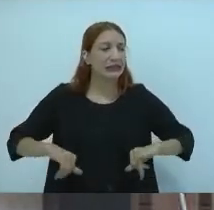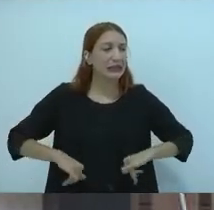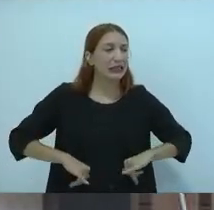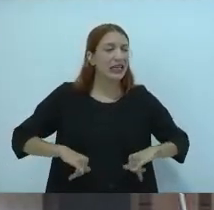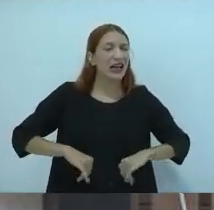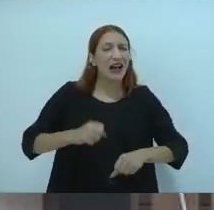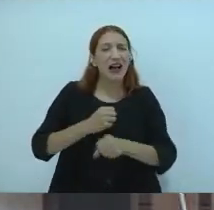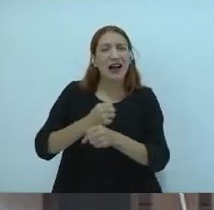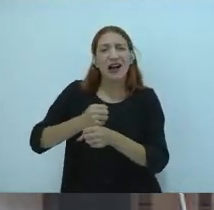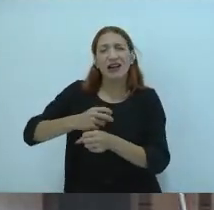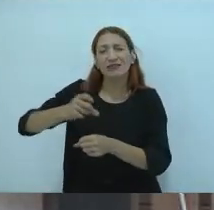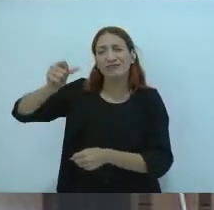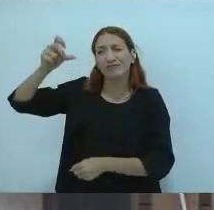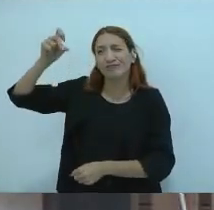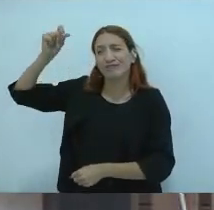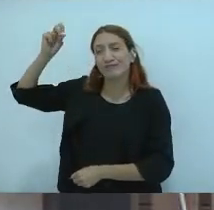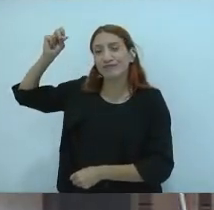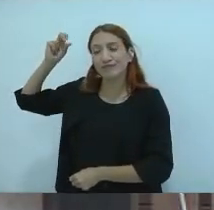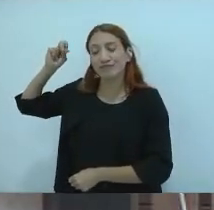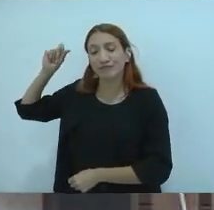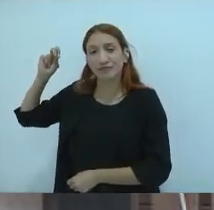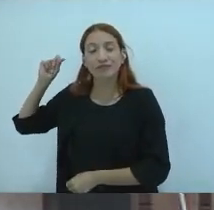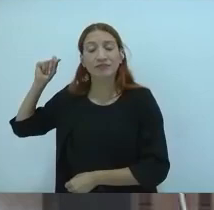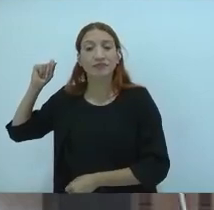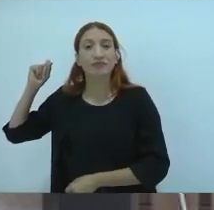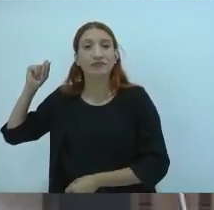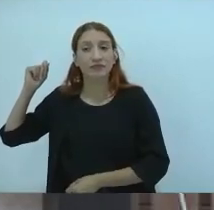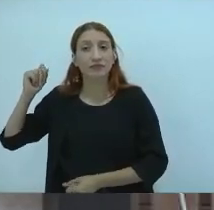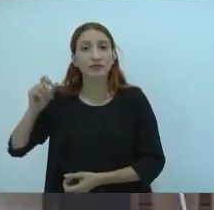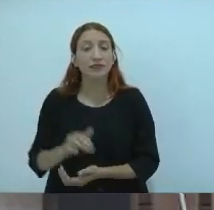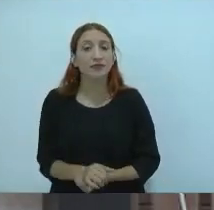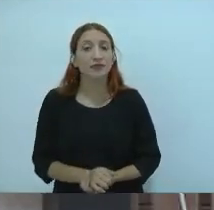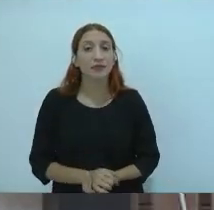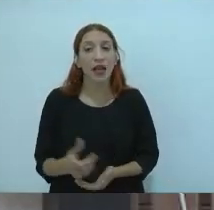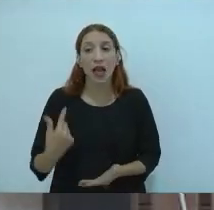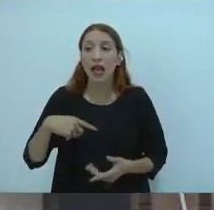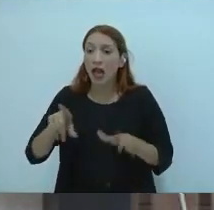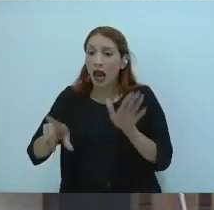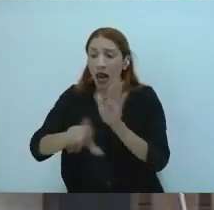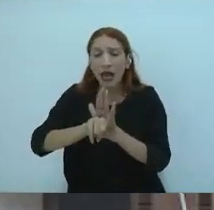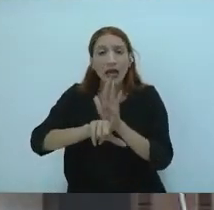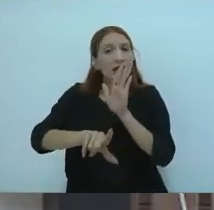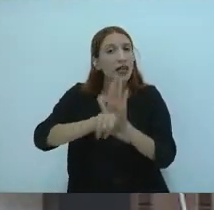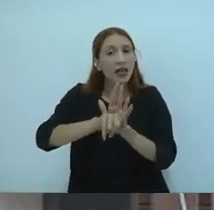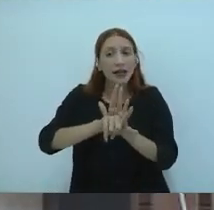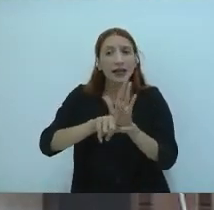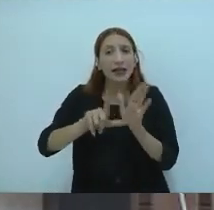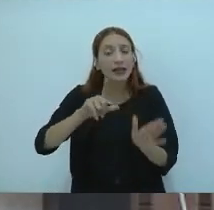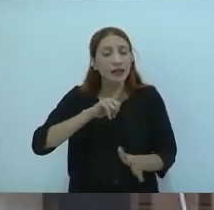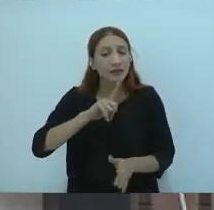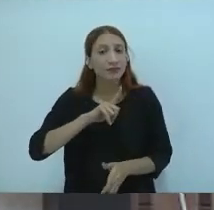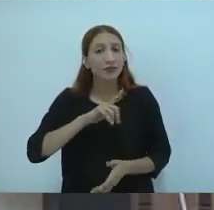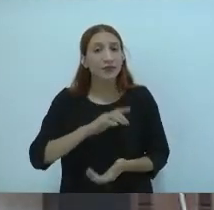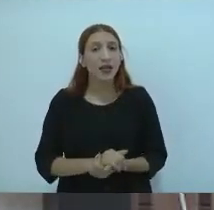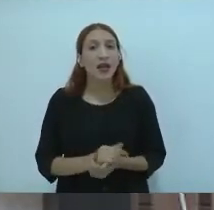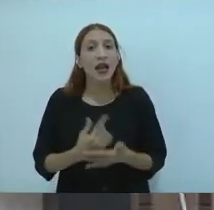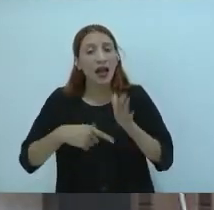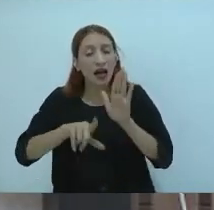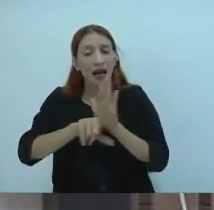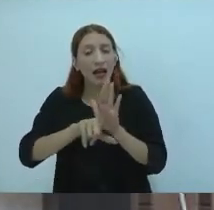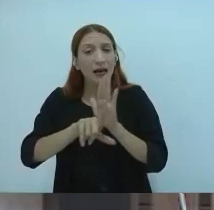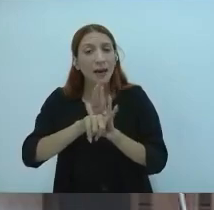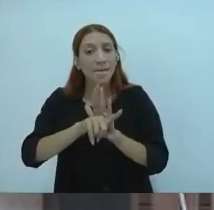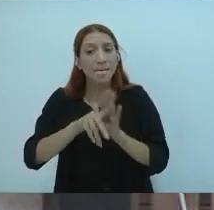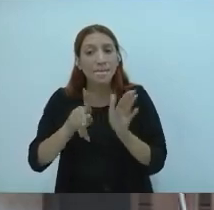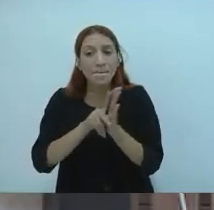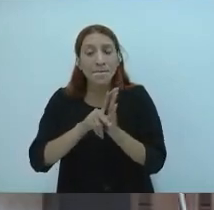nós sabemos que a questão do esgotamento sanitário é lei e é lei prevista é clausa pétria na